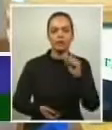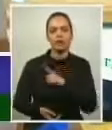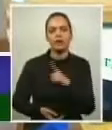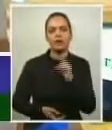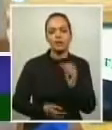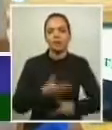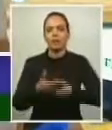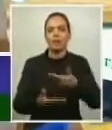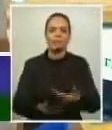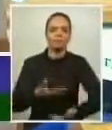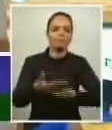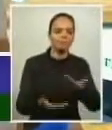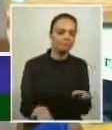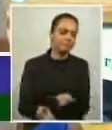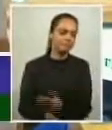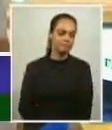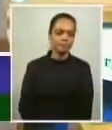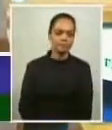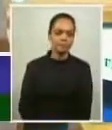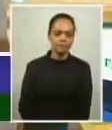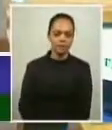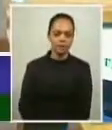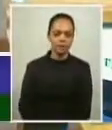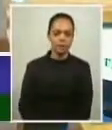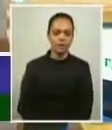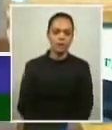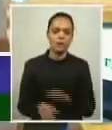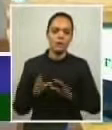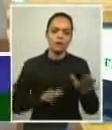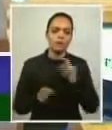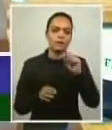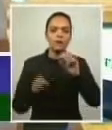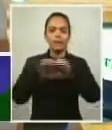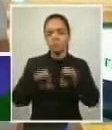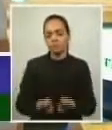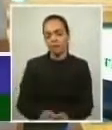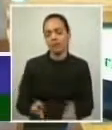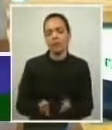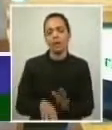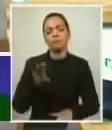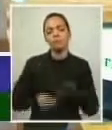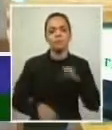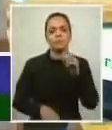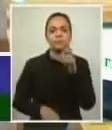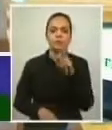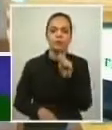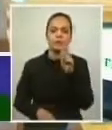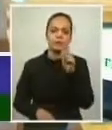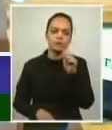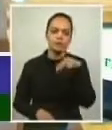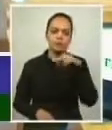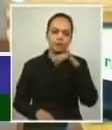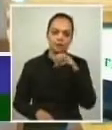estabelece trocas é organizado é estruturado às vezes um organismo um